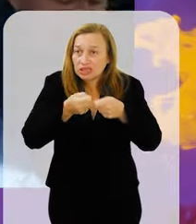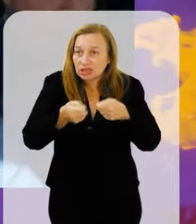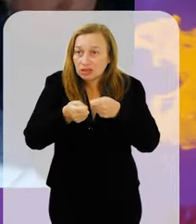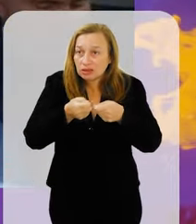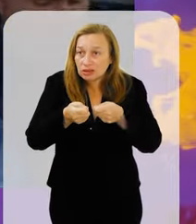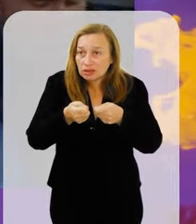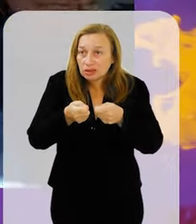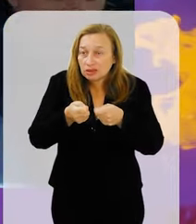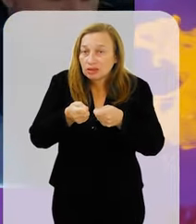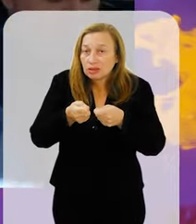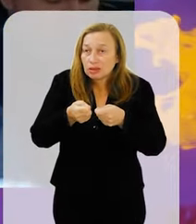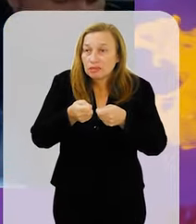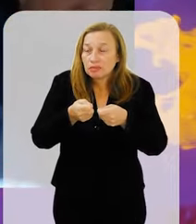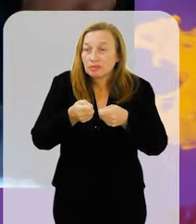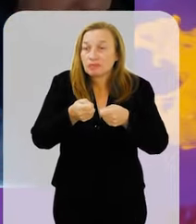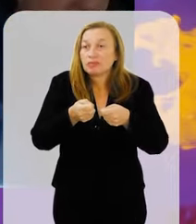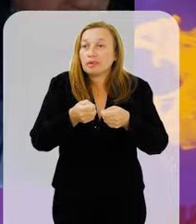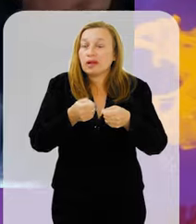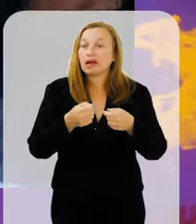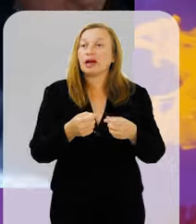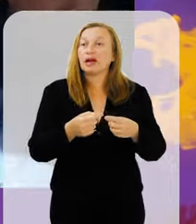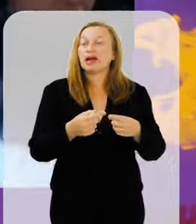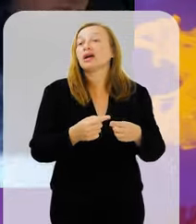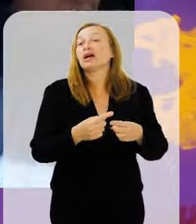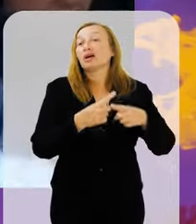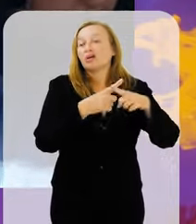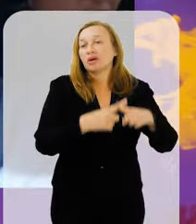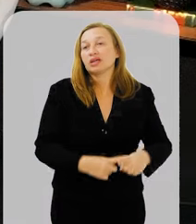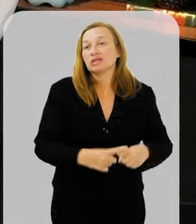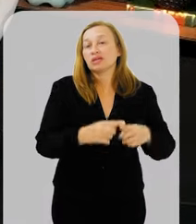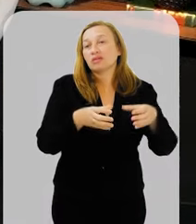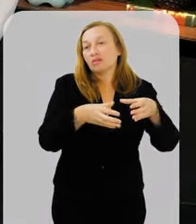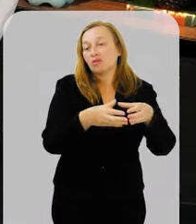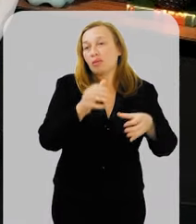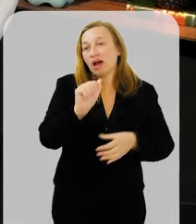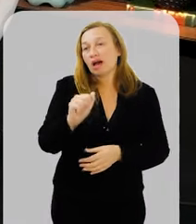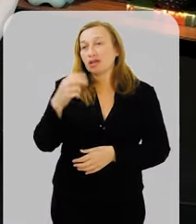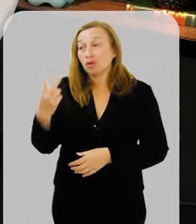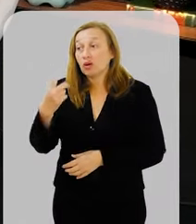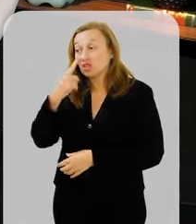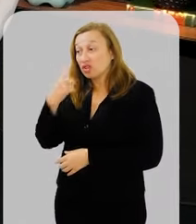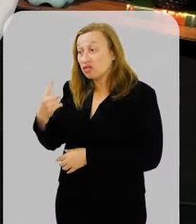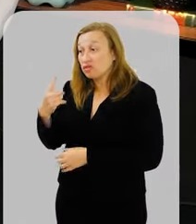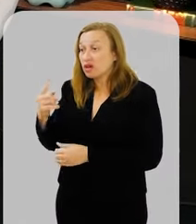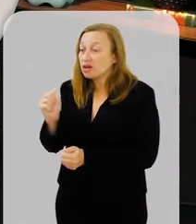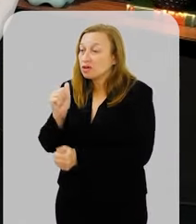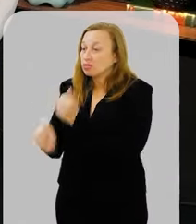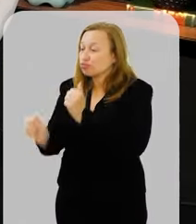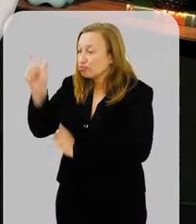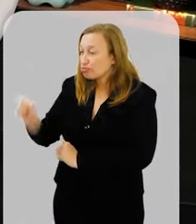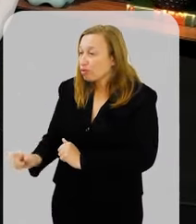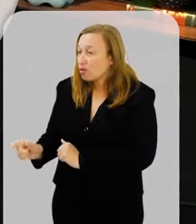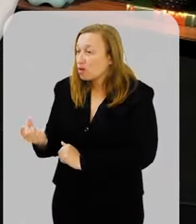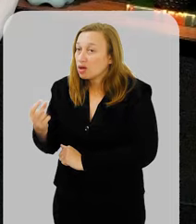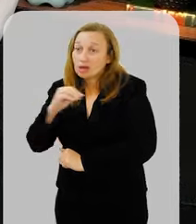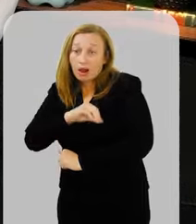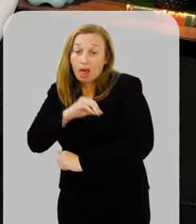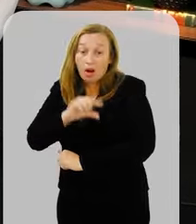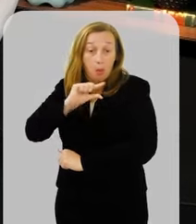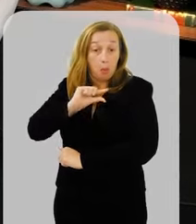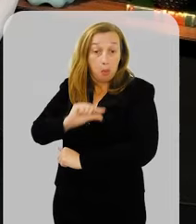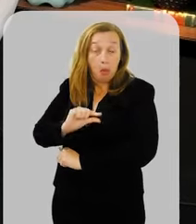poder fazer a Série A2. E a gente tem feito aí com jogadores com um custo menor um pouco, mas buscou as peças